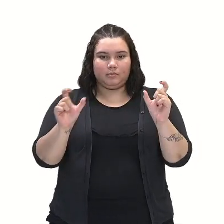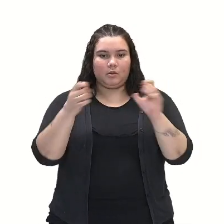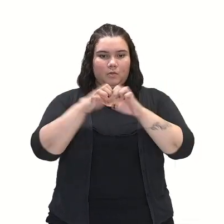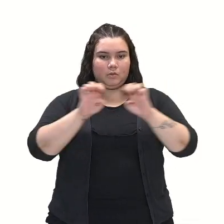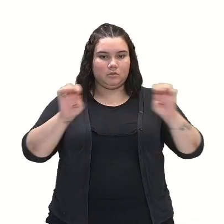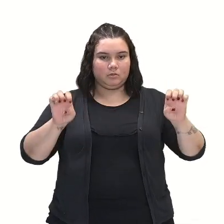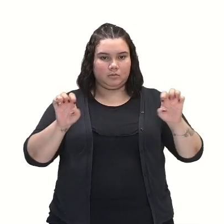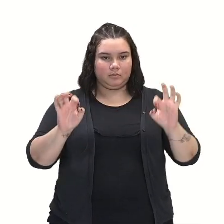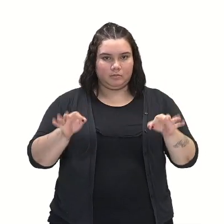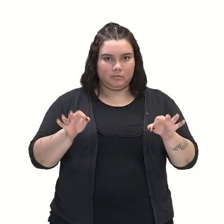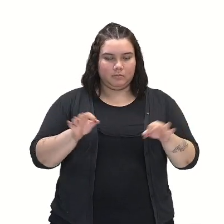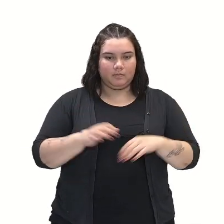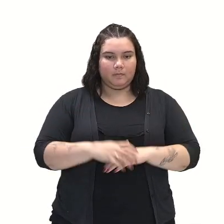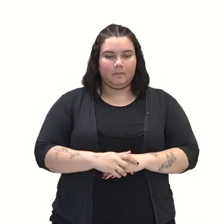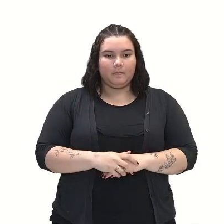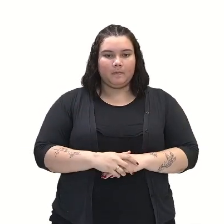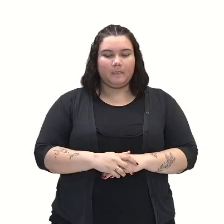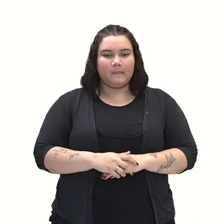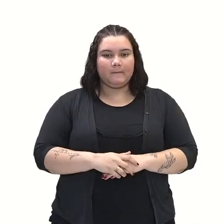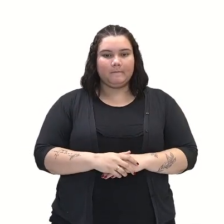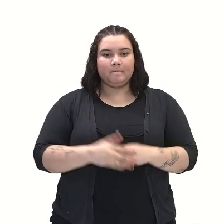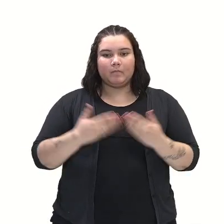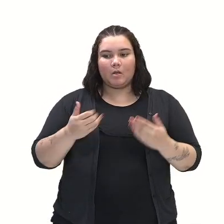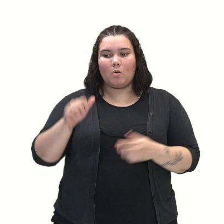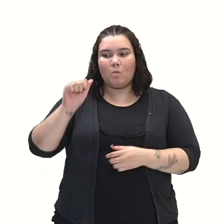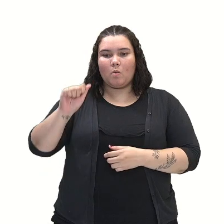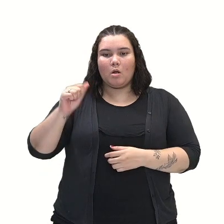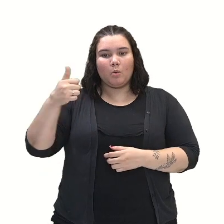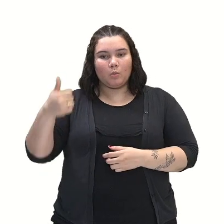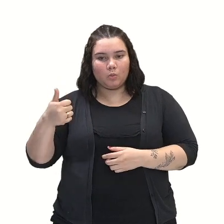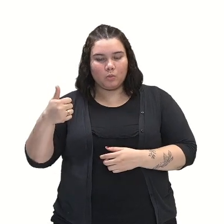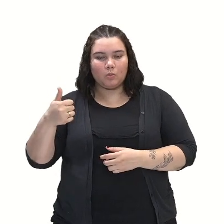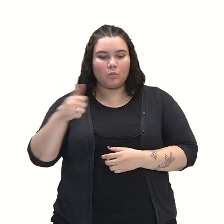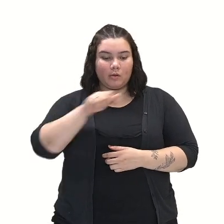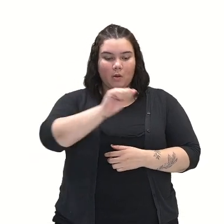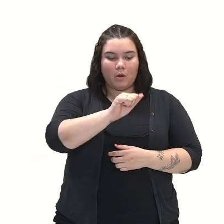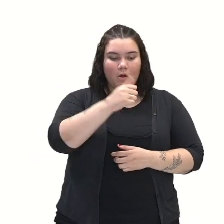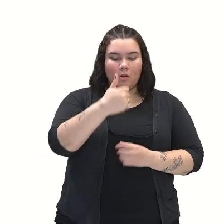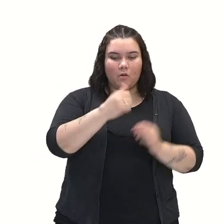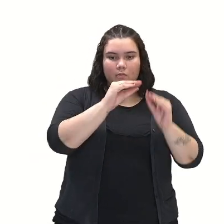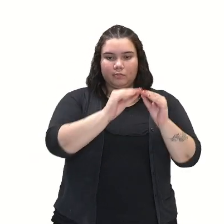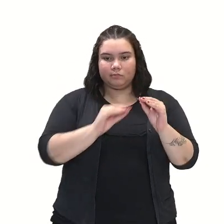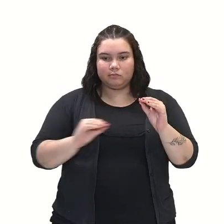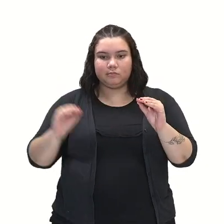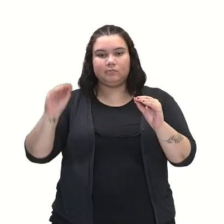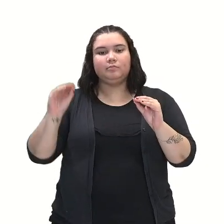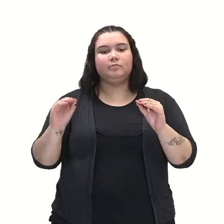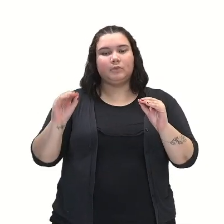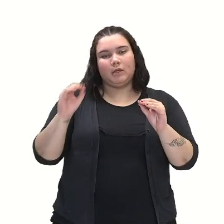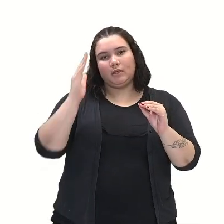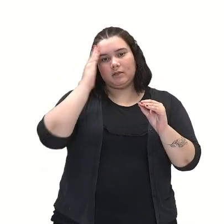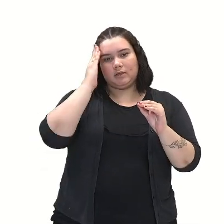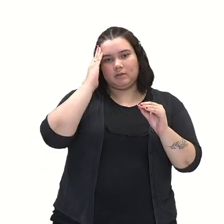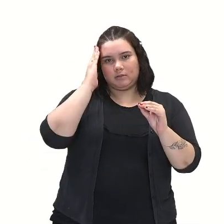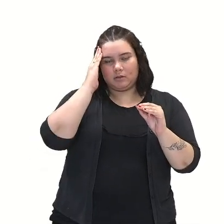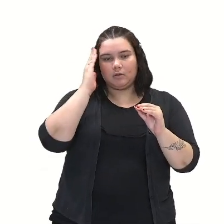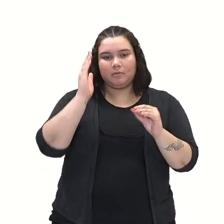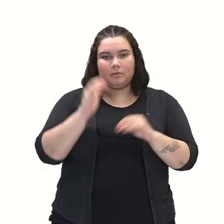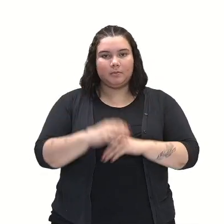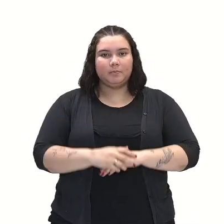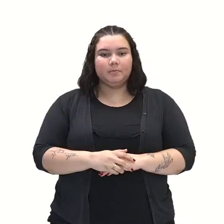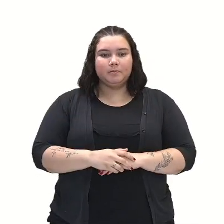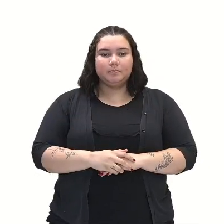grau. Eu trouxe o A1 para o primeiro membro da equação. O primeiro membro da equação, vocês sabem que fica à esquerda do sinal de